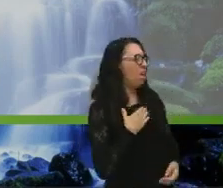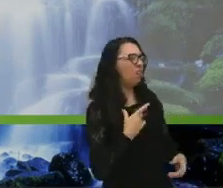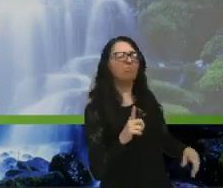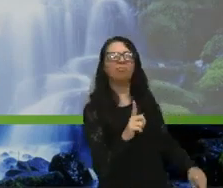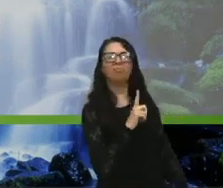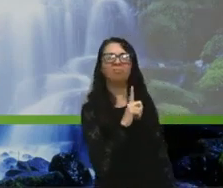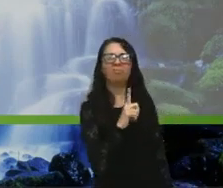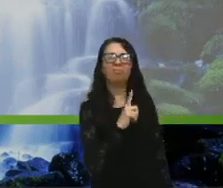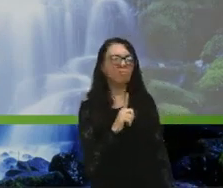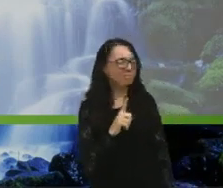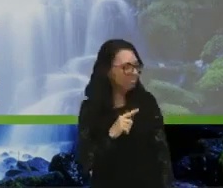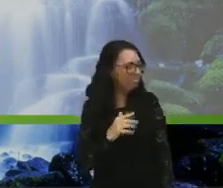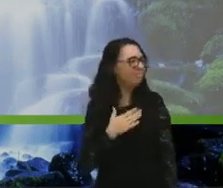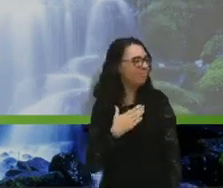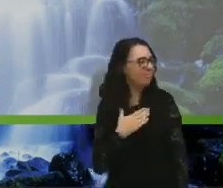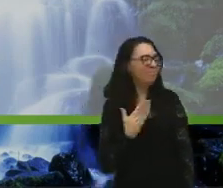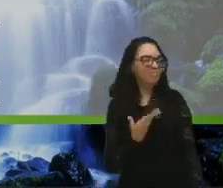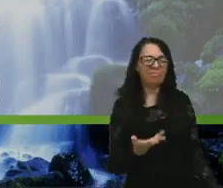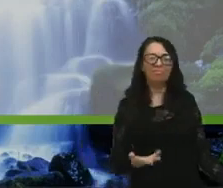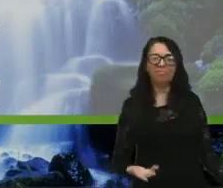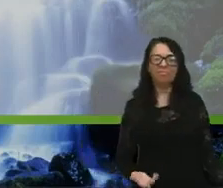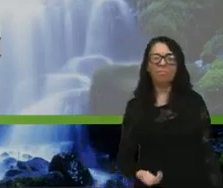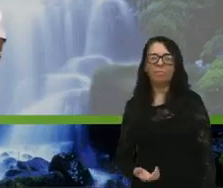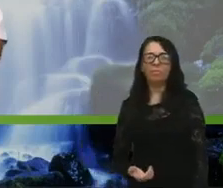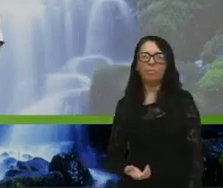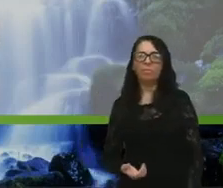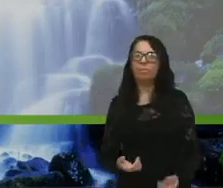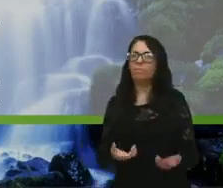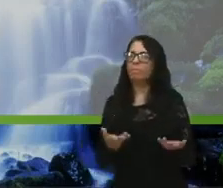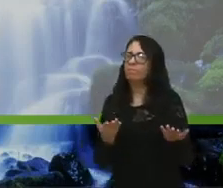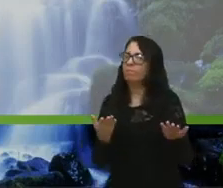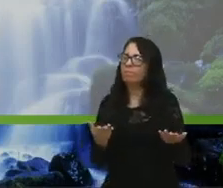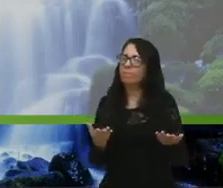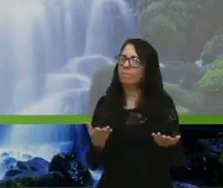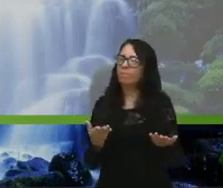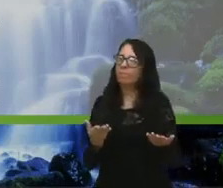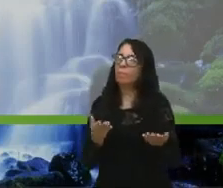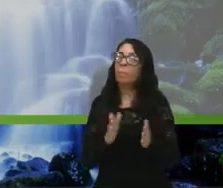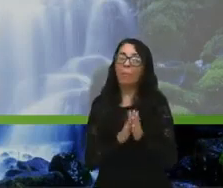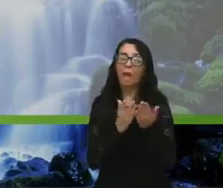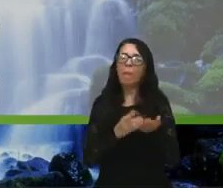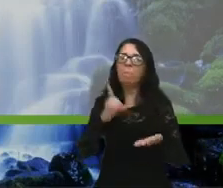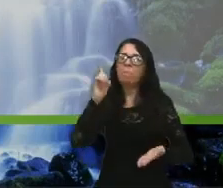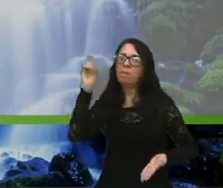controle. O dinheiro tem esse poder, porque o dinheiro é chamado na Bíblia, e Jesus